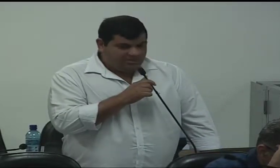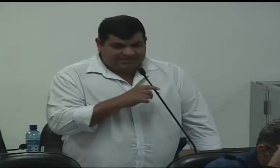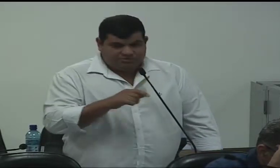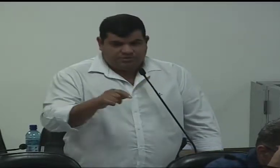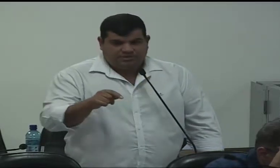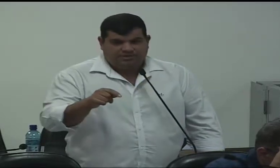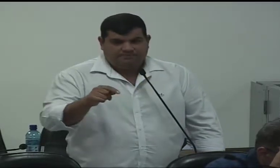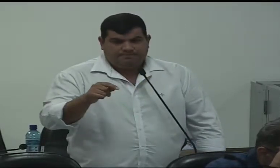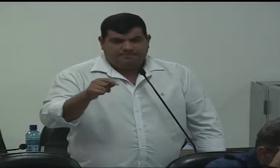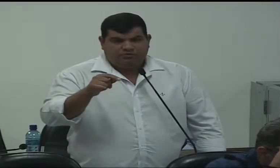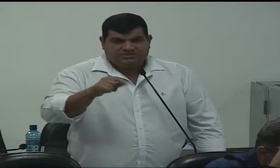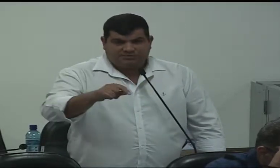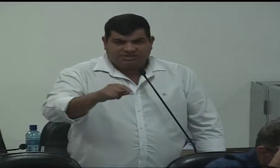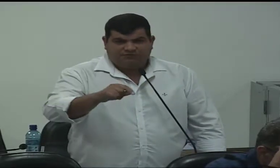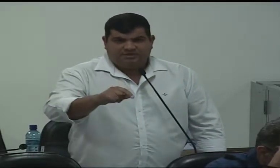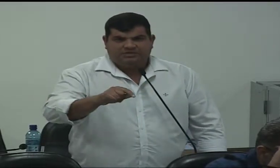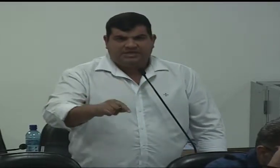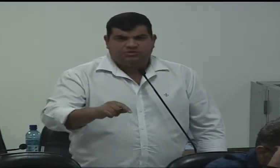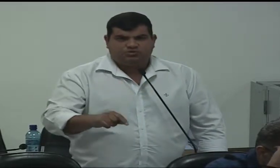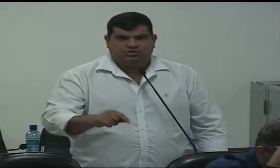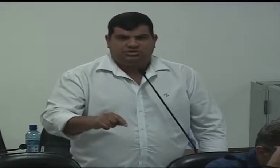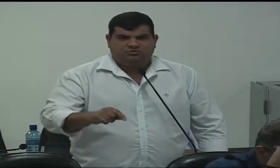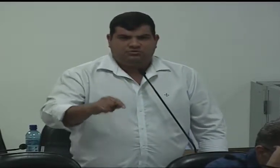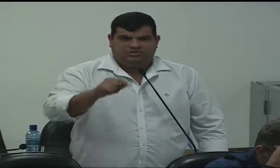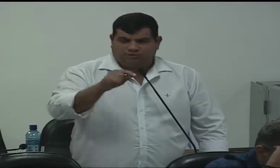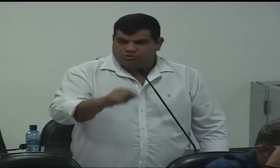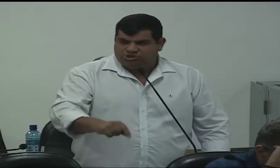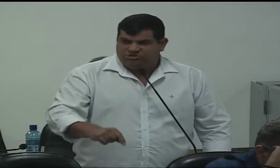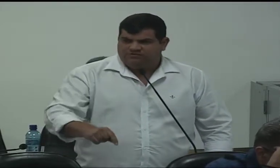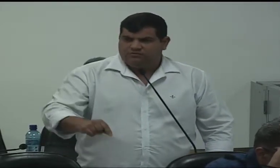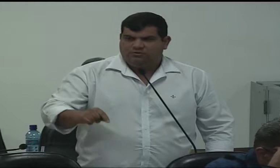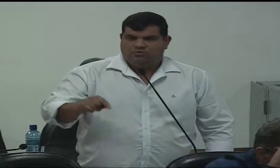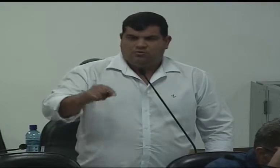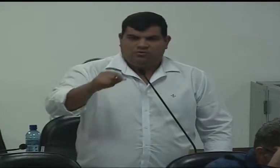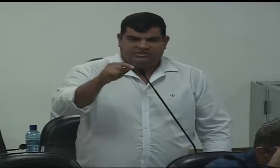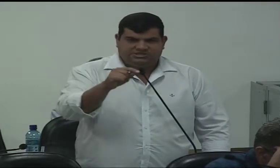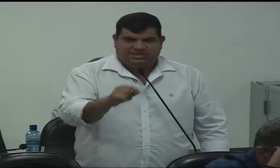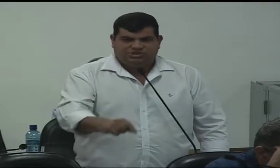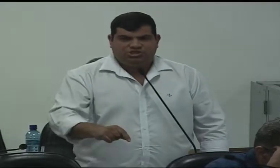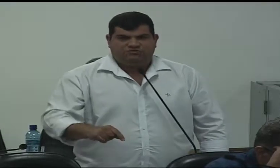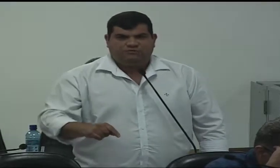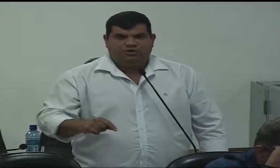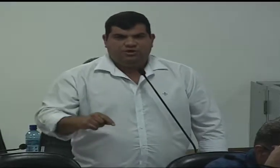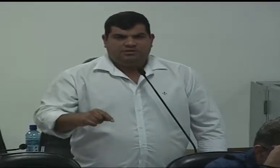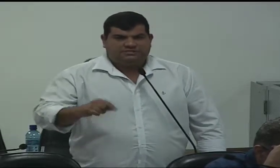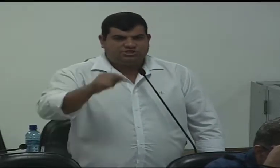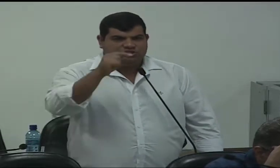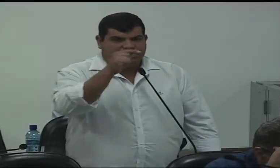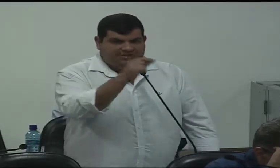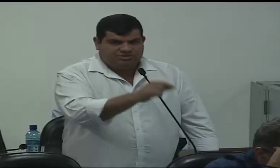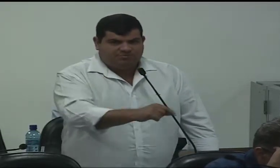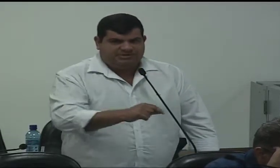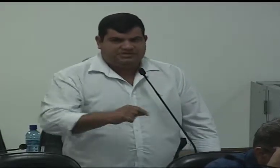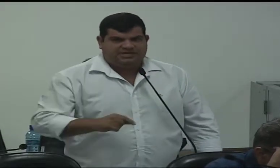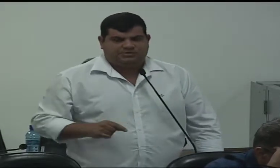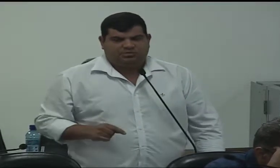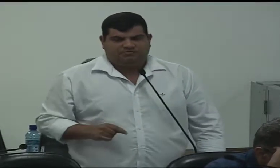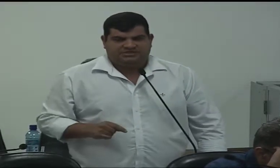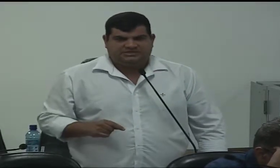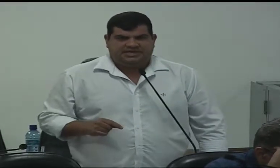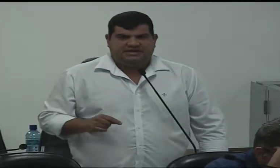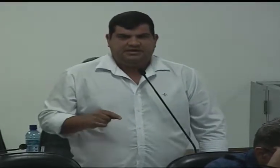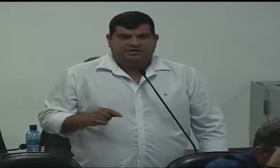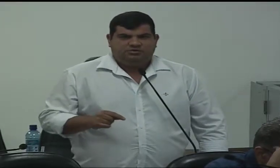Então eu acho que nós temos que fomentar isso sim, com o executivo, com o legislativo, temos que chamar os empresários